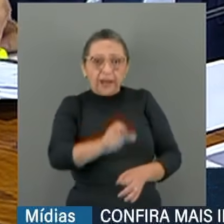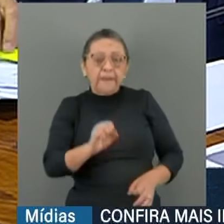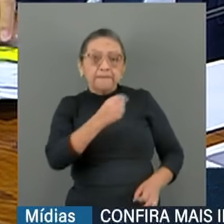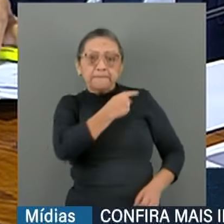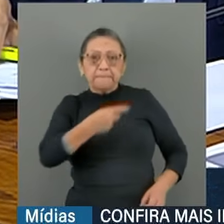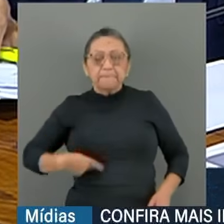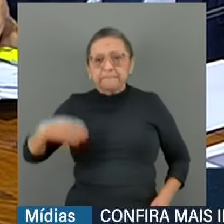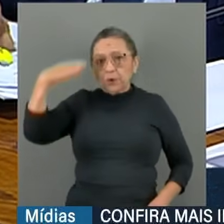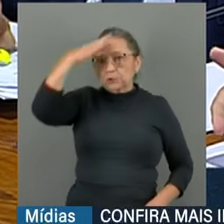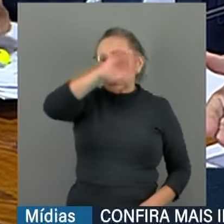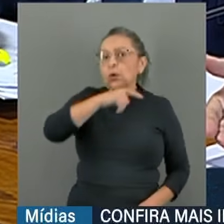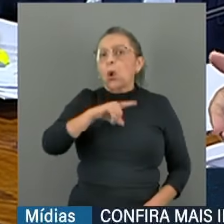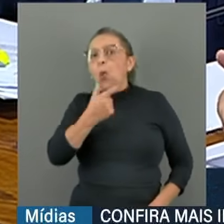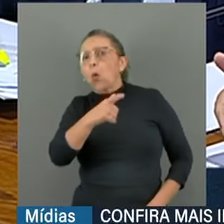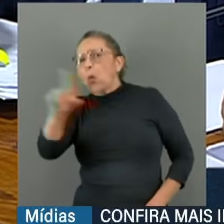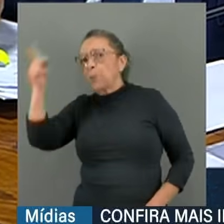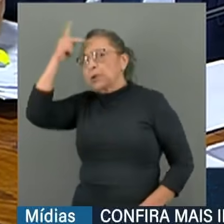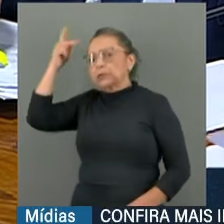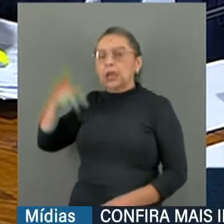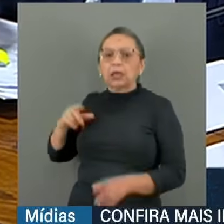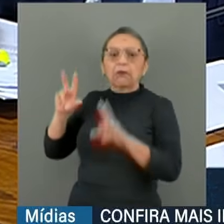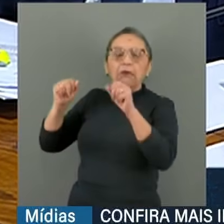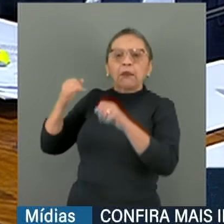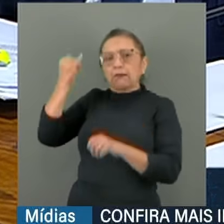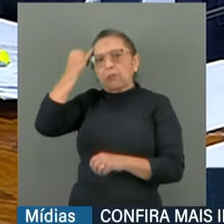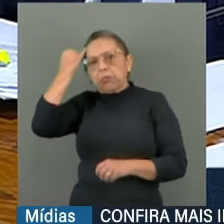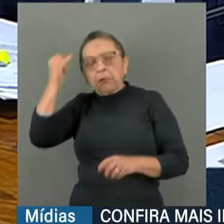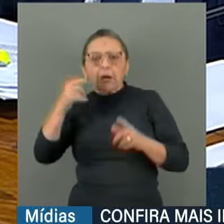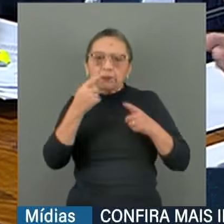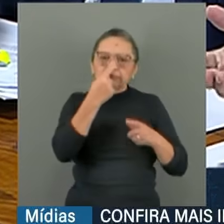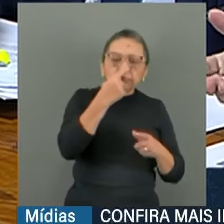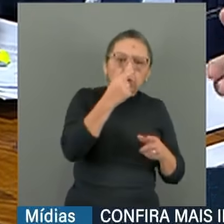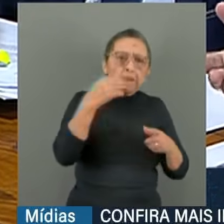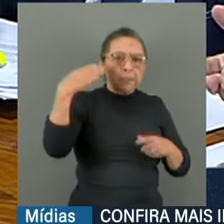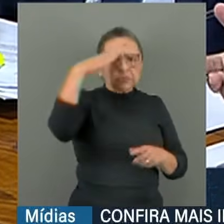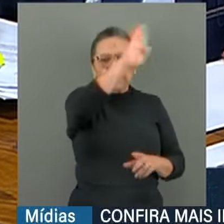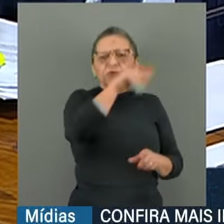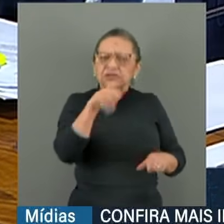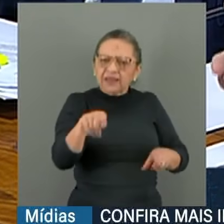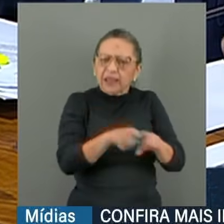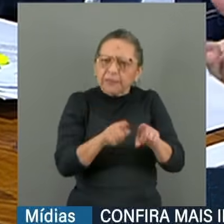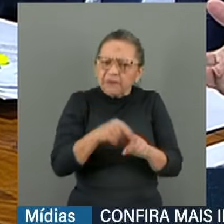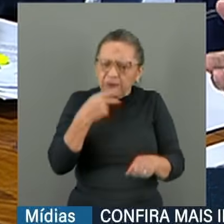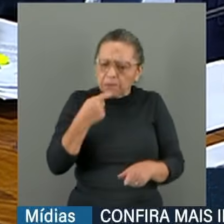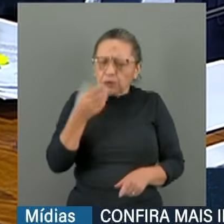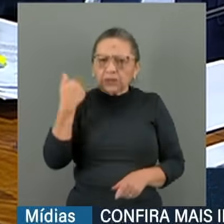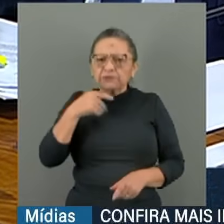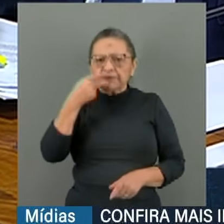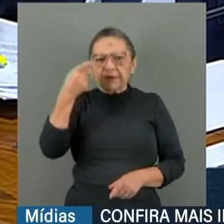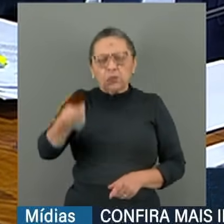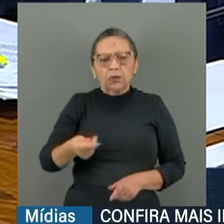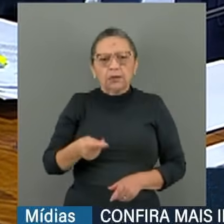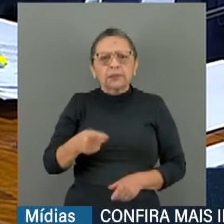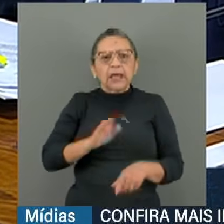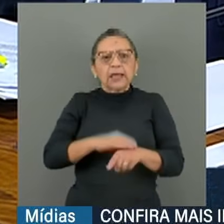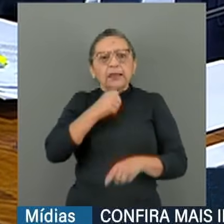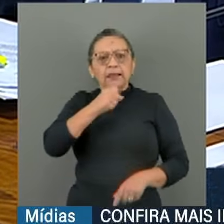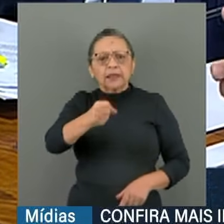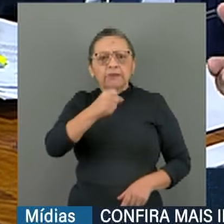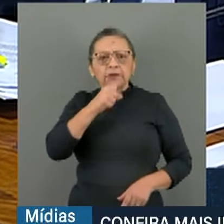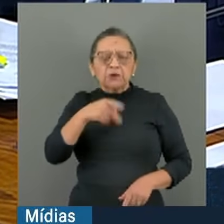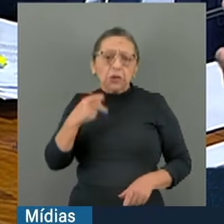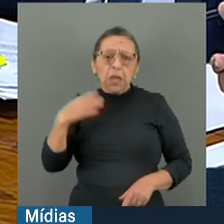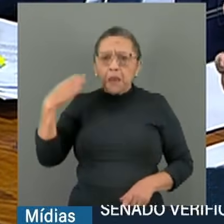uma questão ideológica com afinidade com o bolsonarismo? Vossa Excelência também afirma, recentemente, em uma entrevista que deu, de